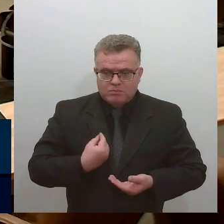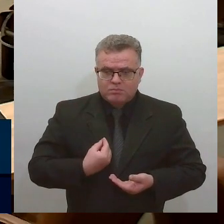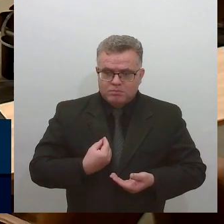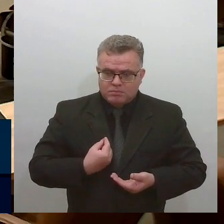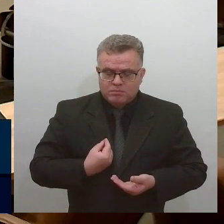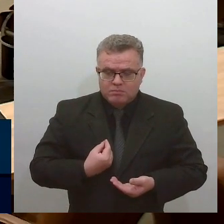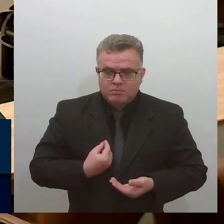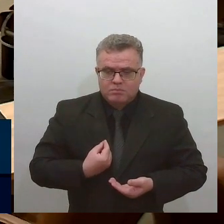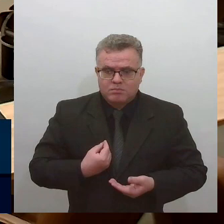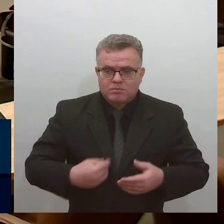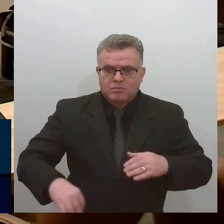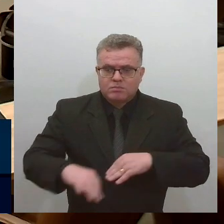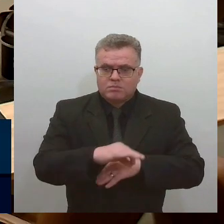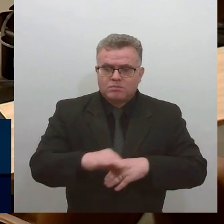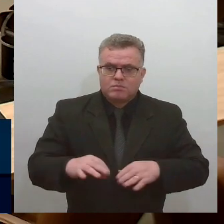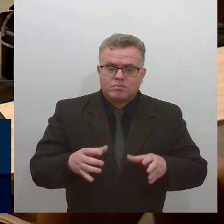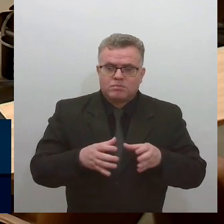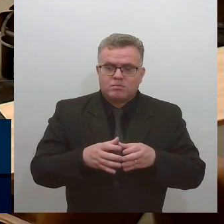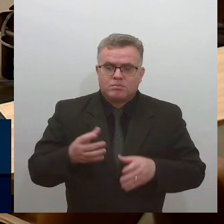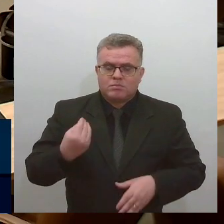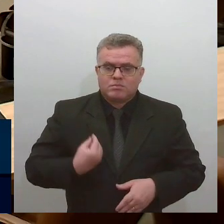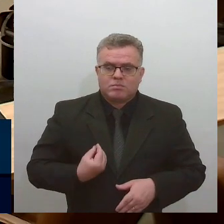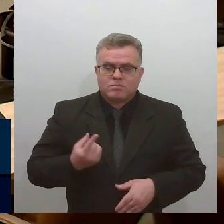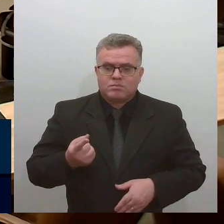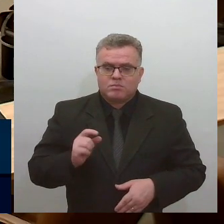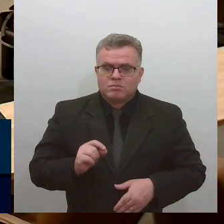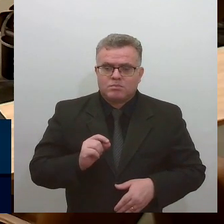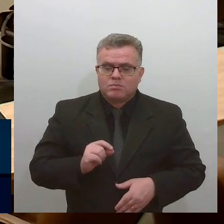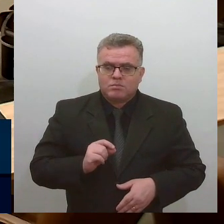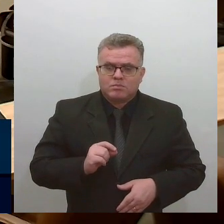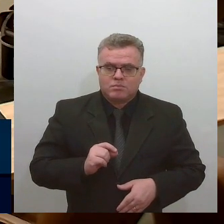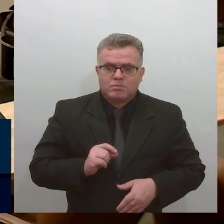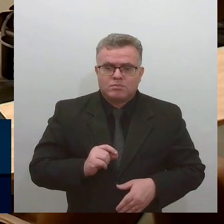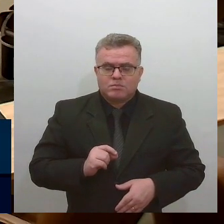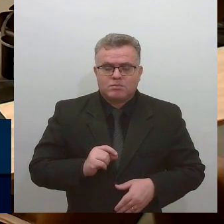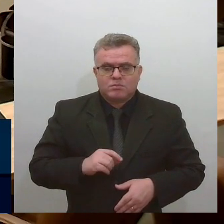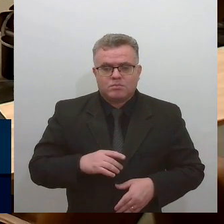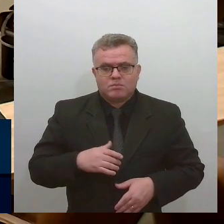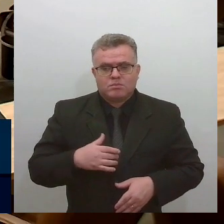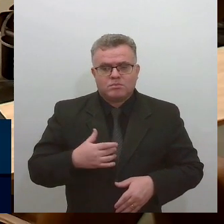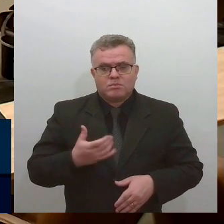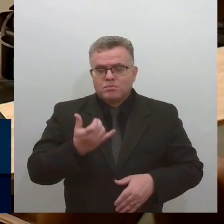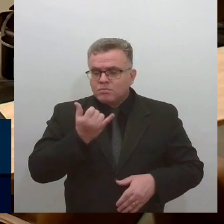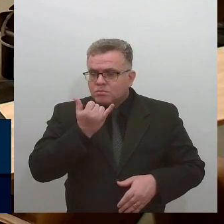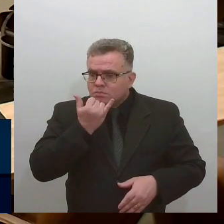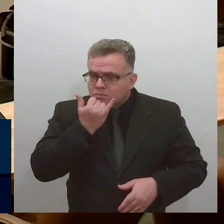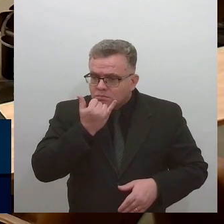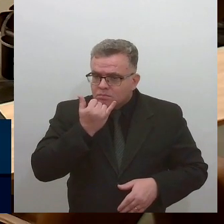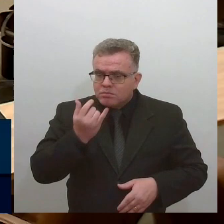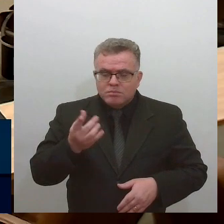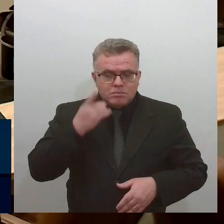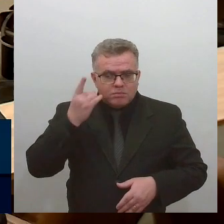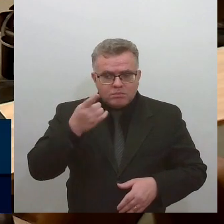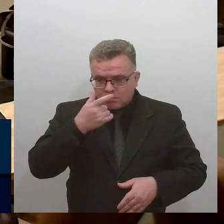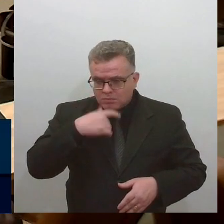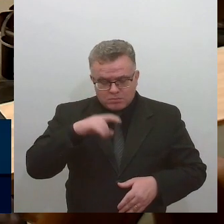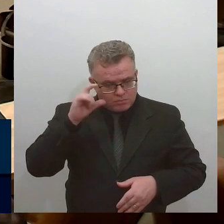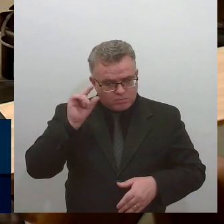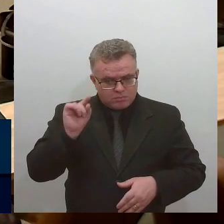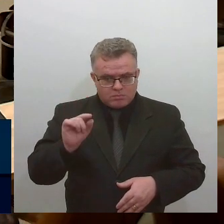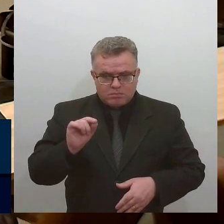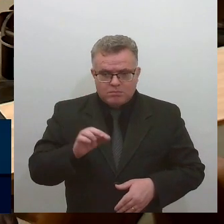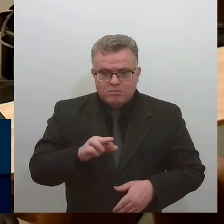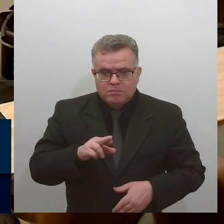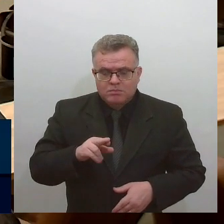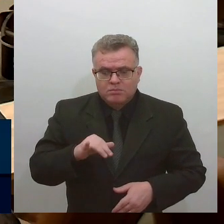do denit que aqui estão também eu que sou vou ter que corrigir Deputado George você falou que Ribeirópolis era a melhor Terra daqui a